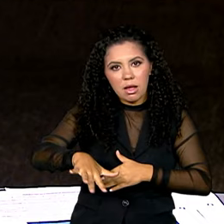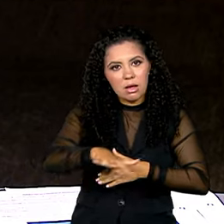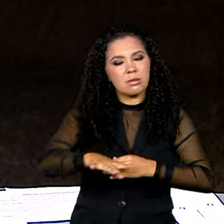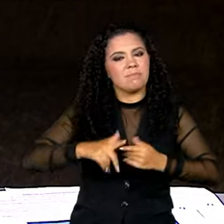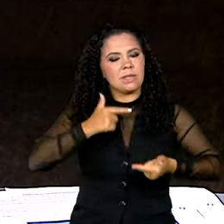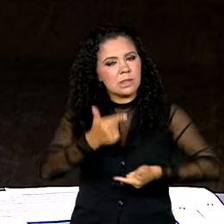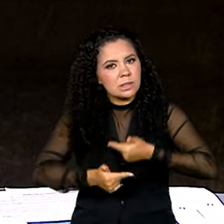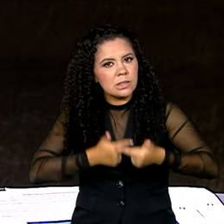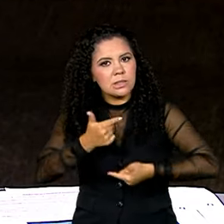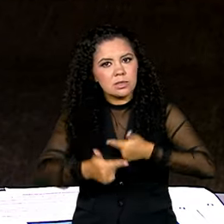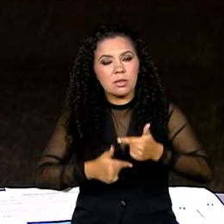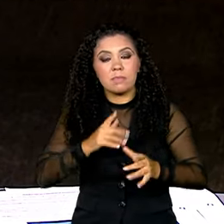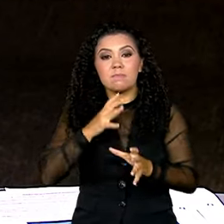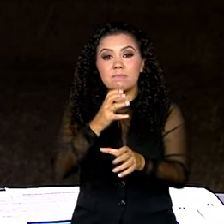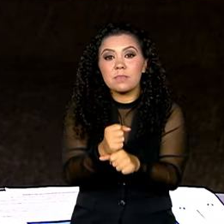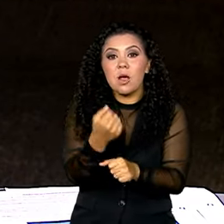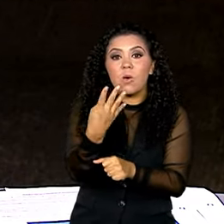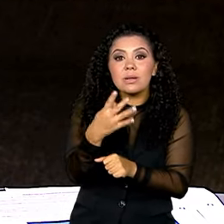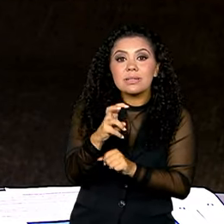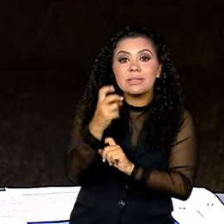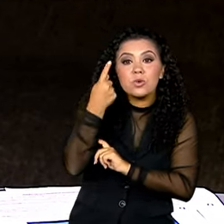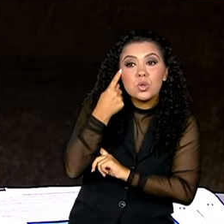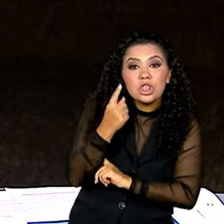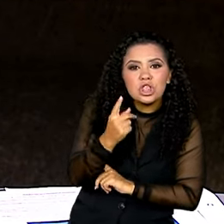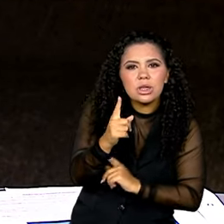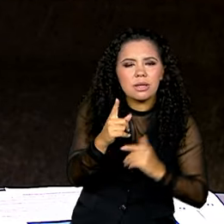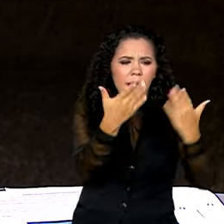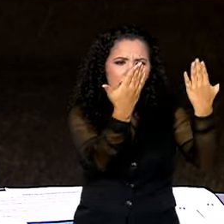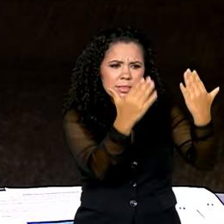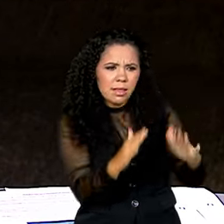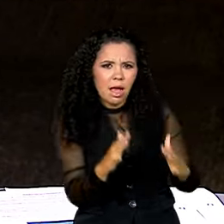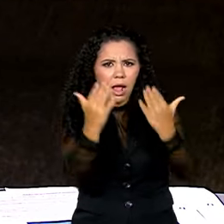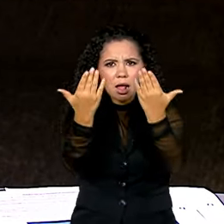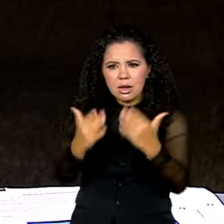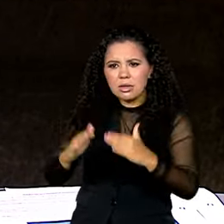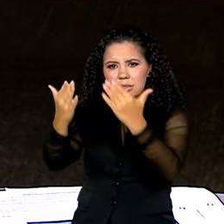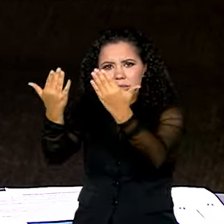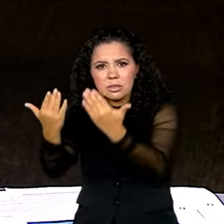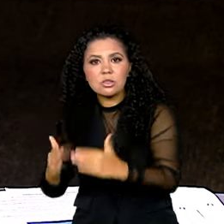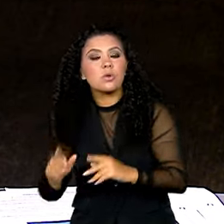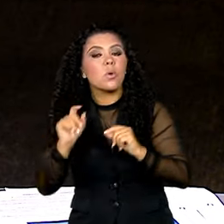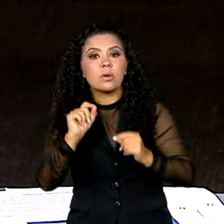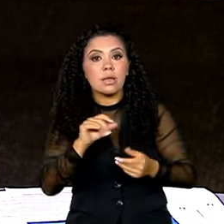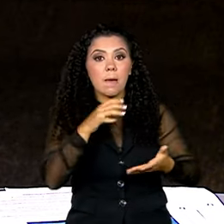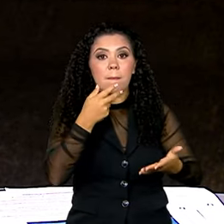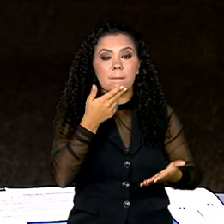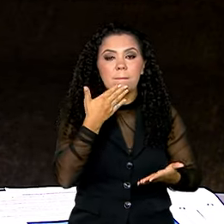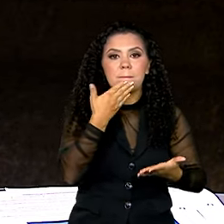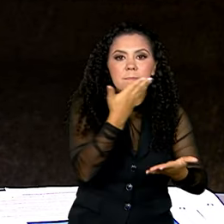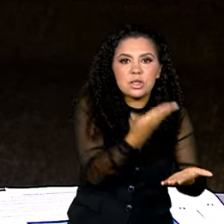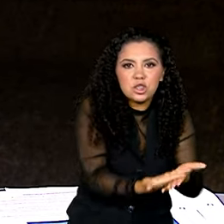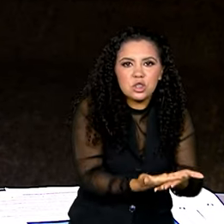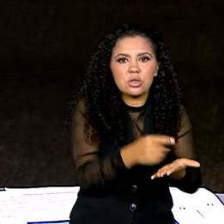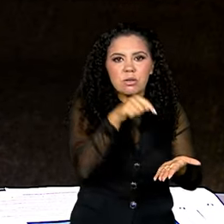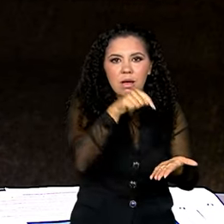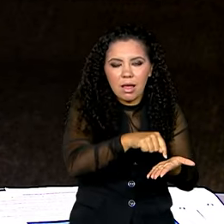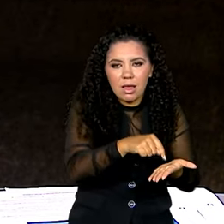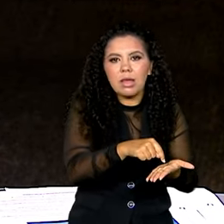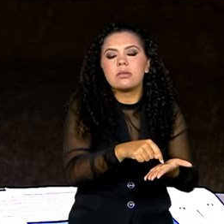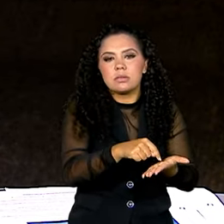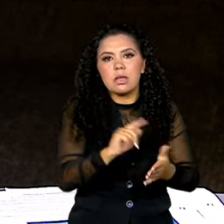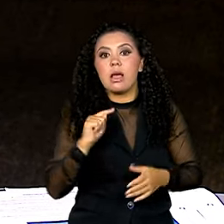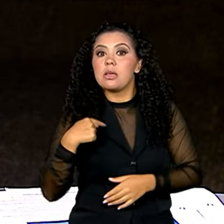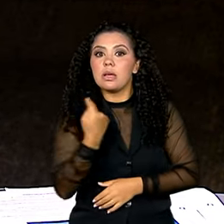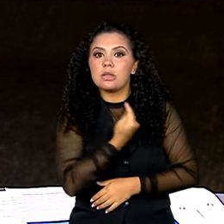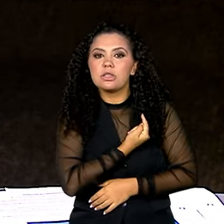durante 45 dias, analisaram esses registros, essas solicitações, e nós tivemos a